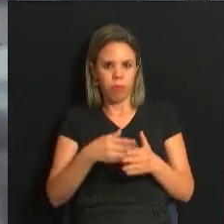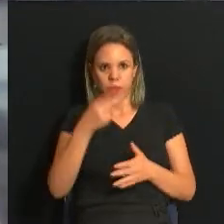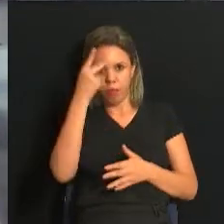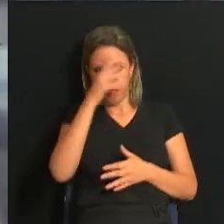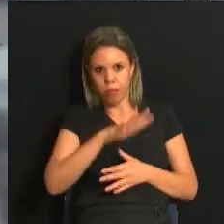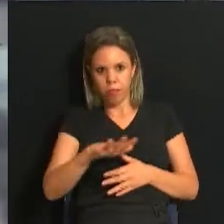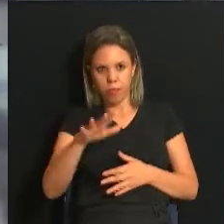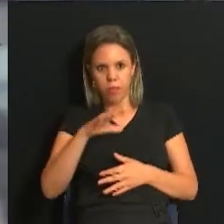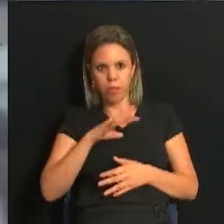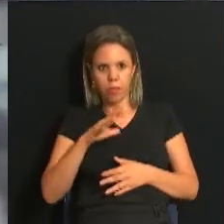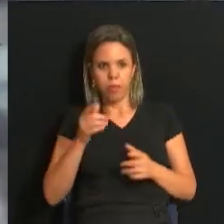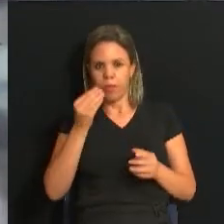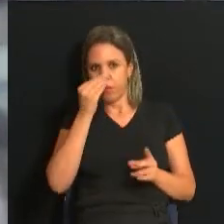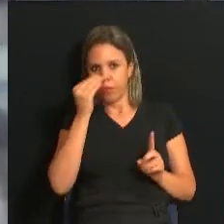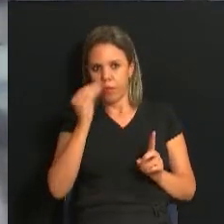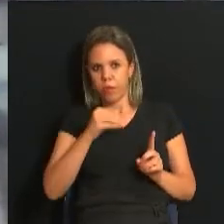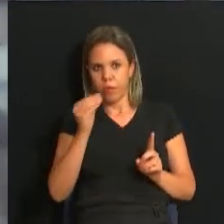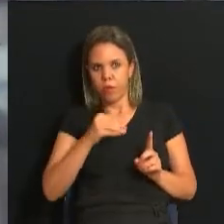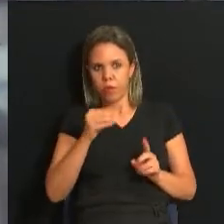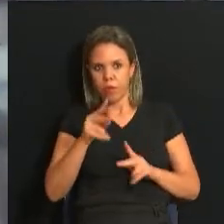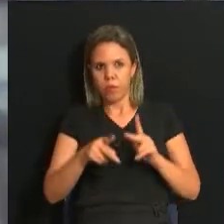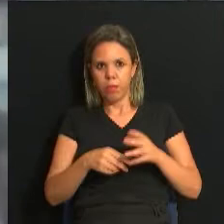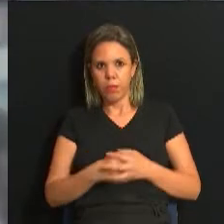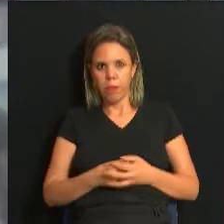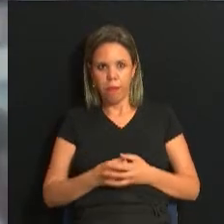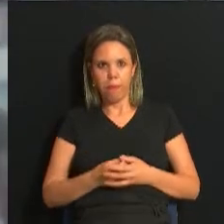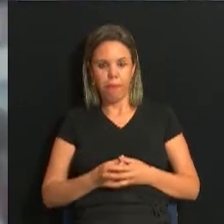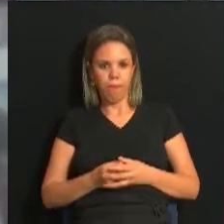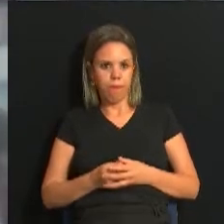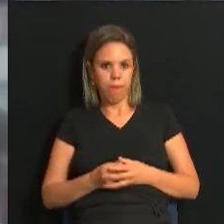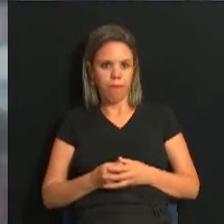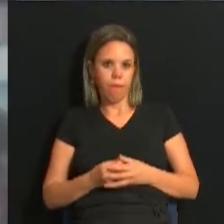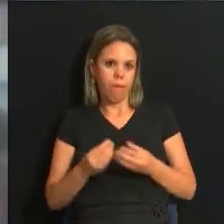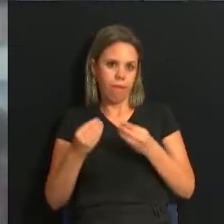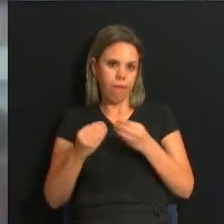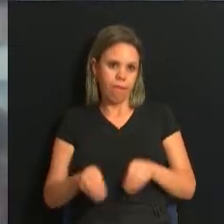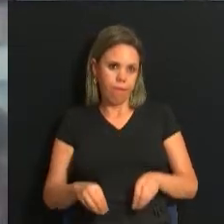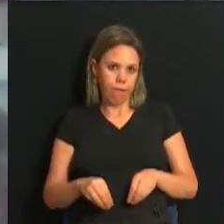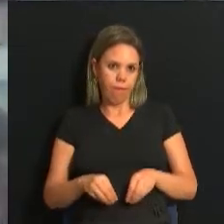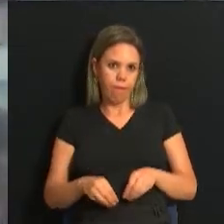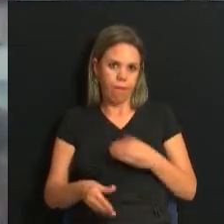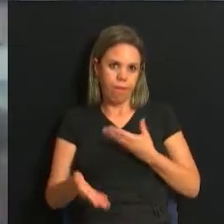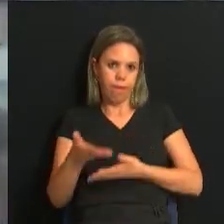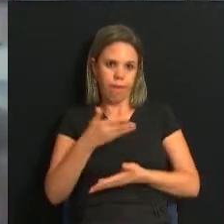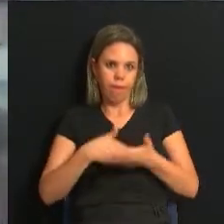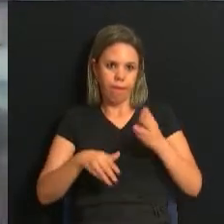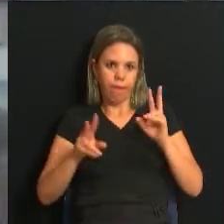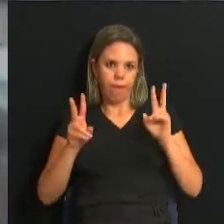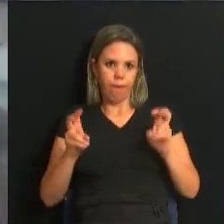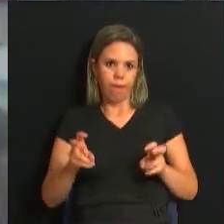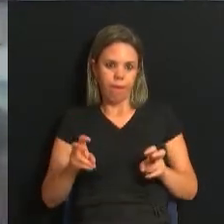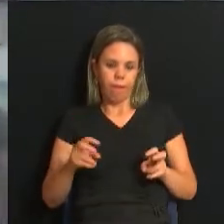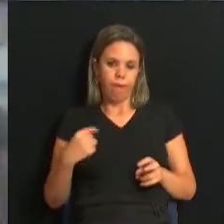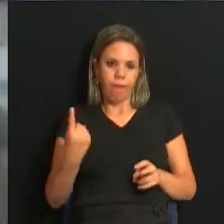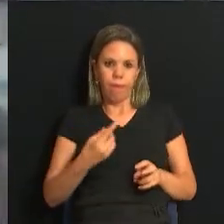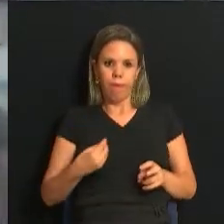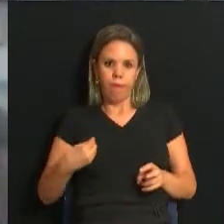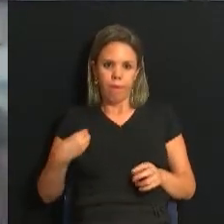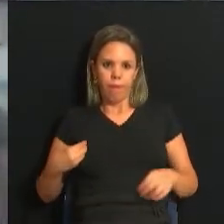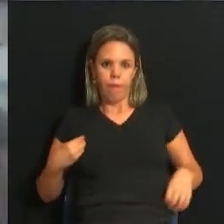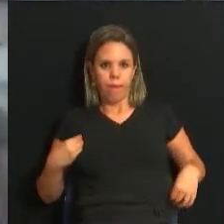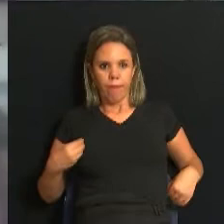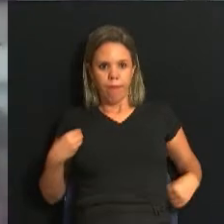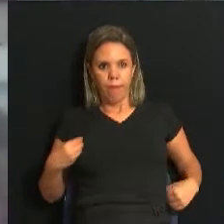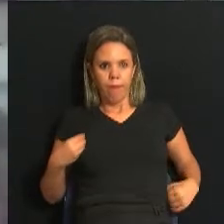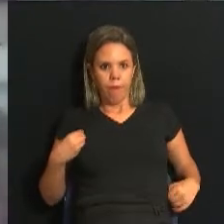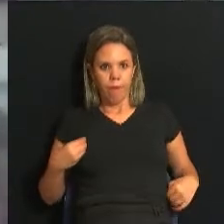acaba menosprezando as pessoas, e isso compromete os nossos relacionamentos e coloca a gente num lugar, assim,